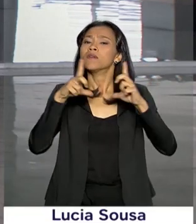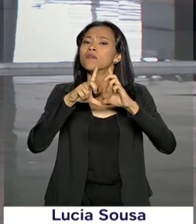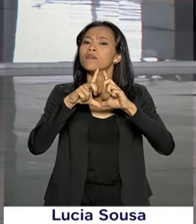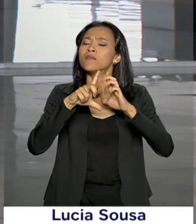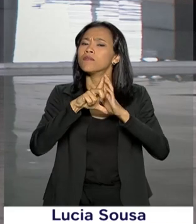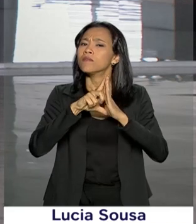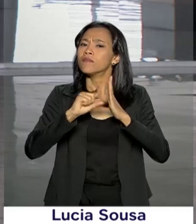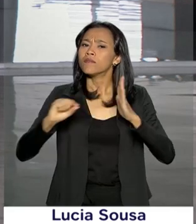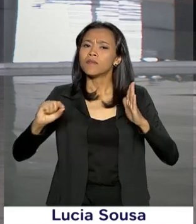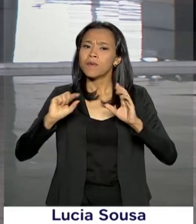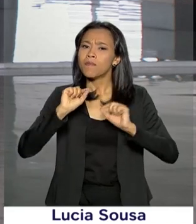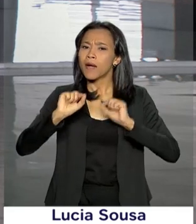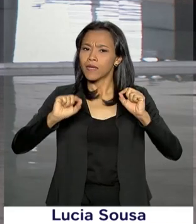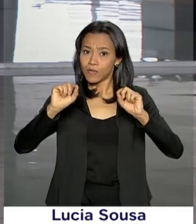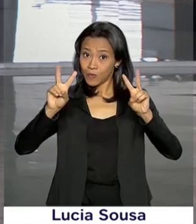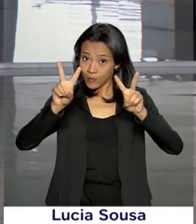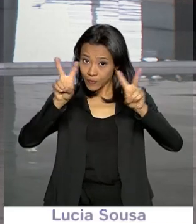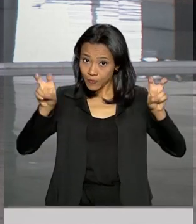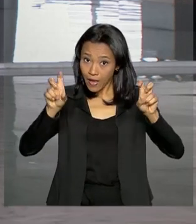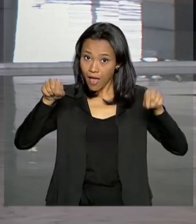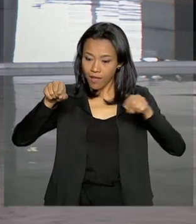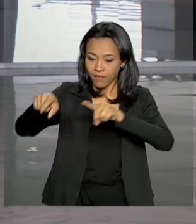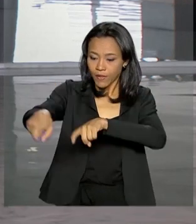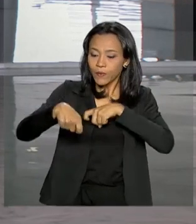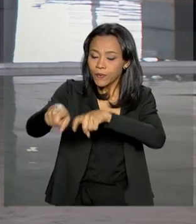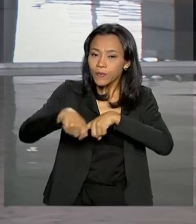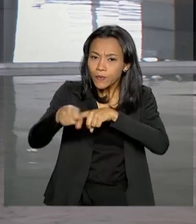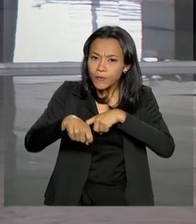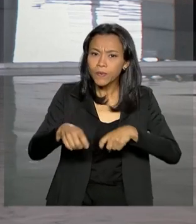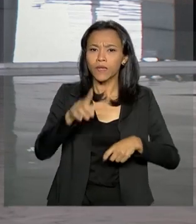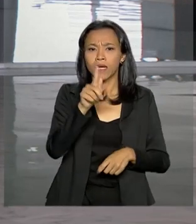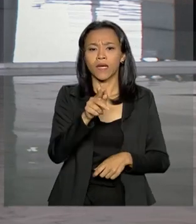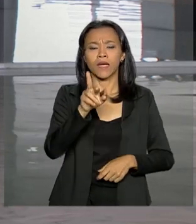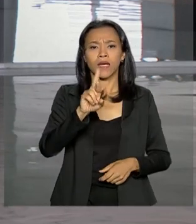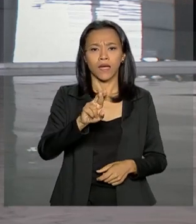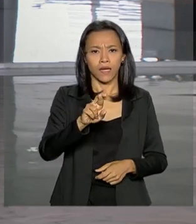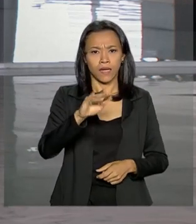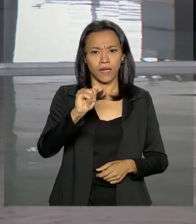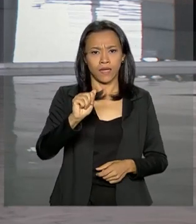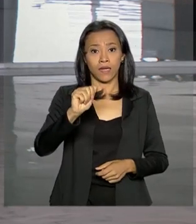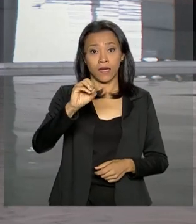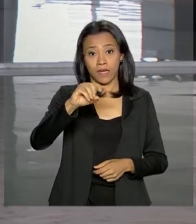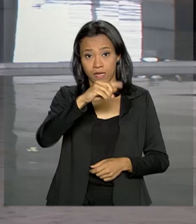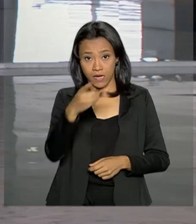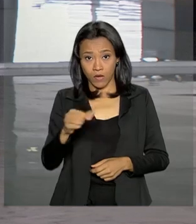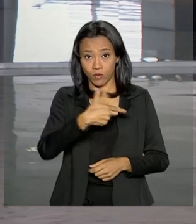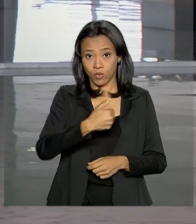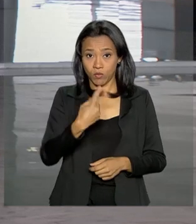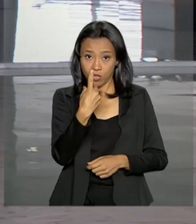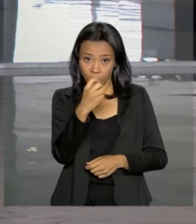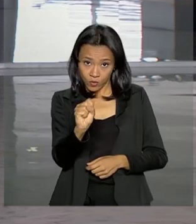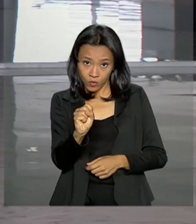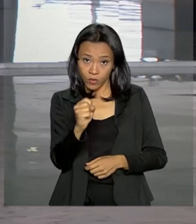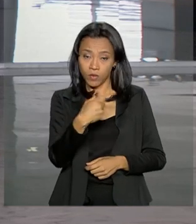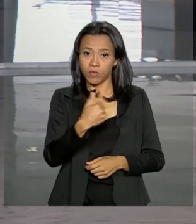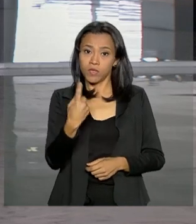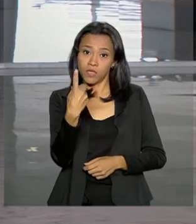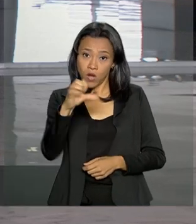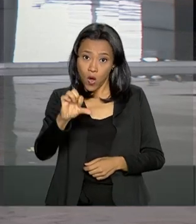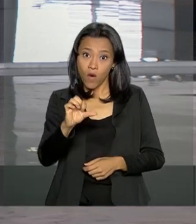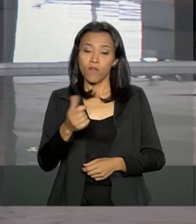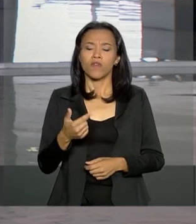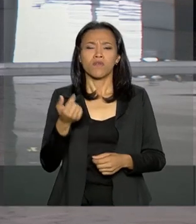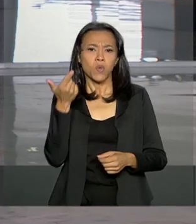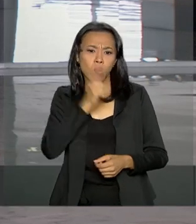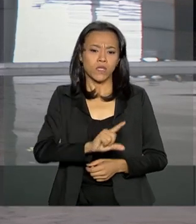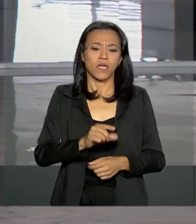hoje vem na agricultura. A produção brasileira de grãos 2018-2019 deve alcançar